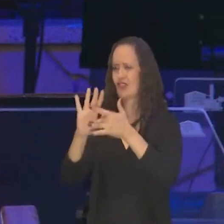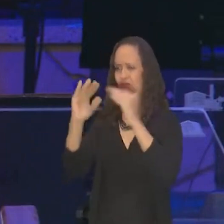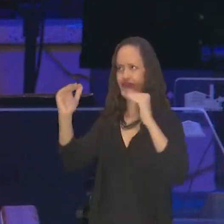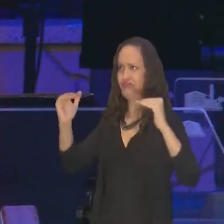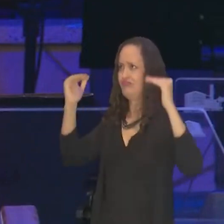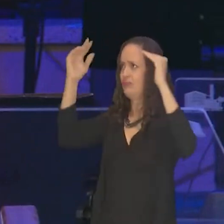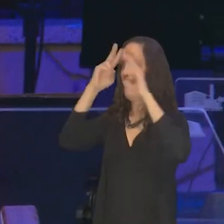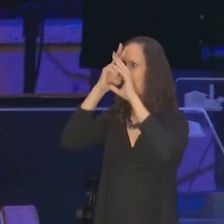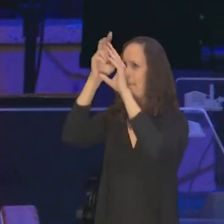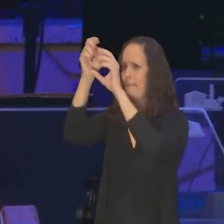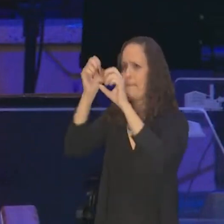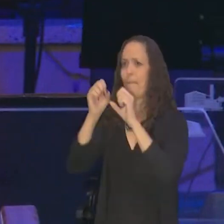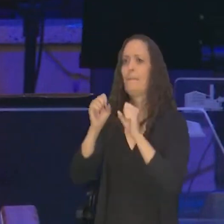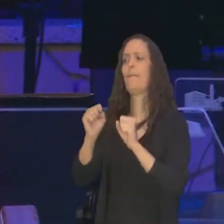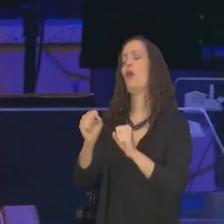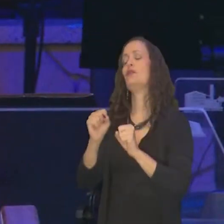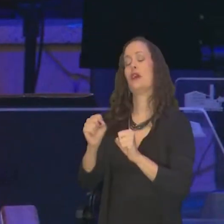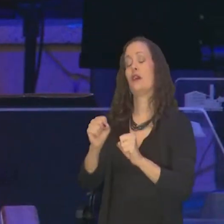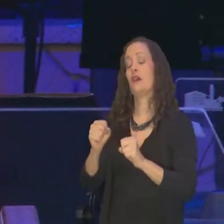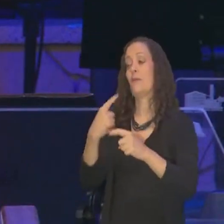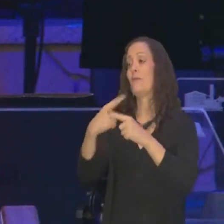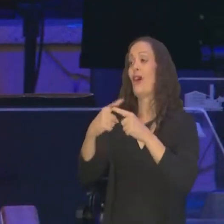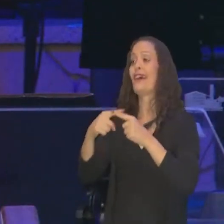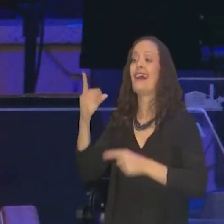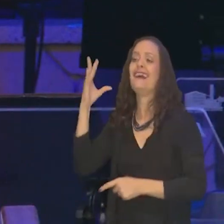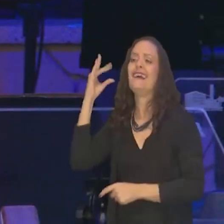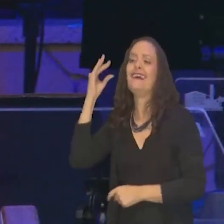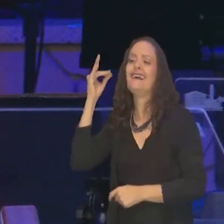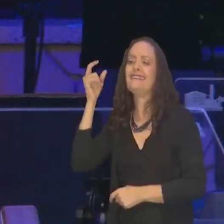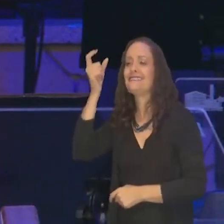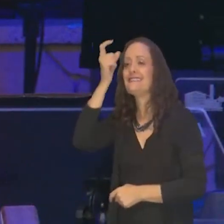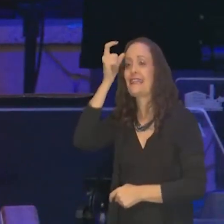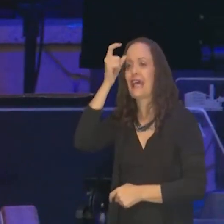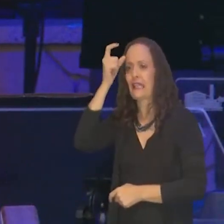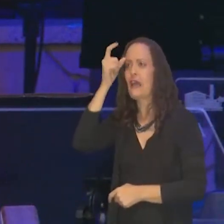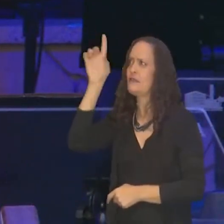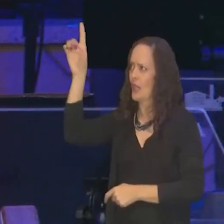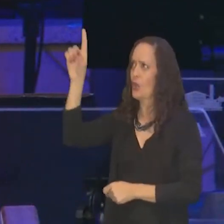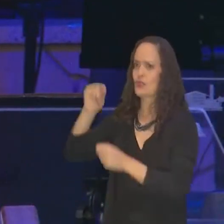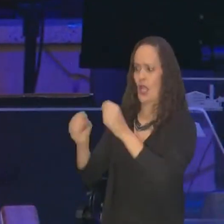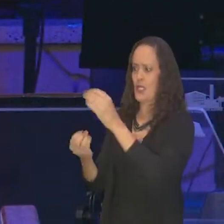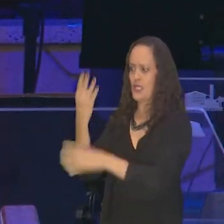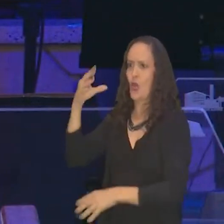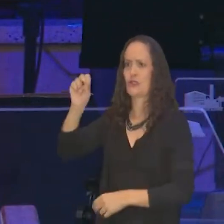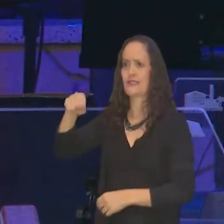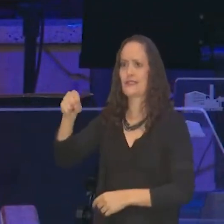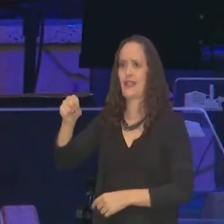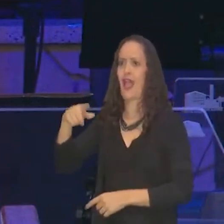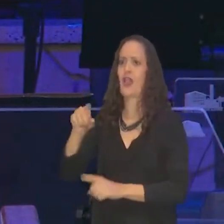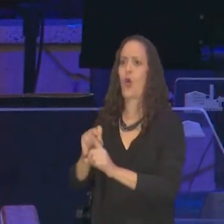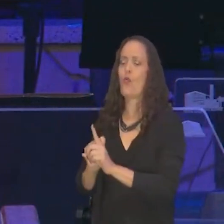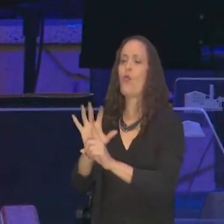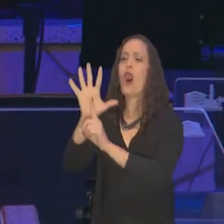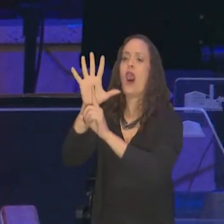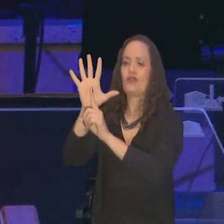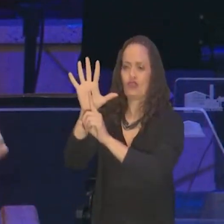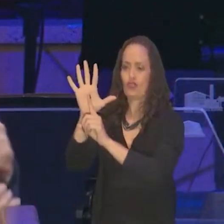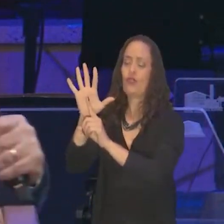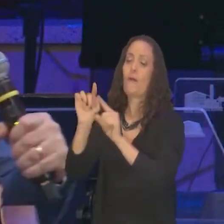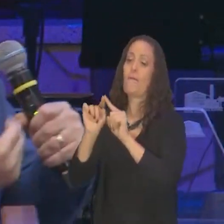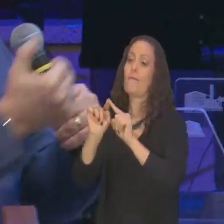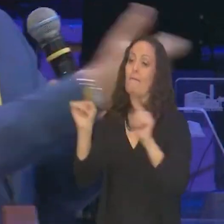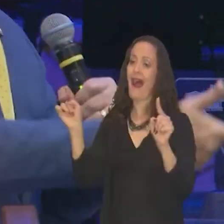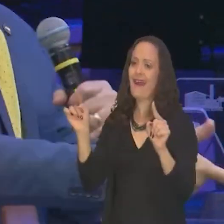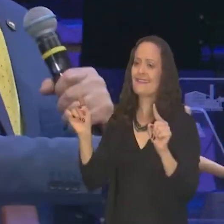sobre todas as coisas, até porque Satanás é criação de Deus, um anjo de luz que se rebelou. Ele